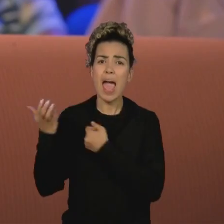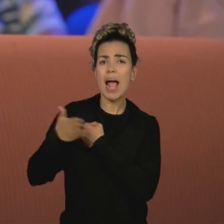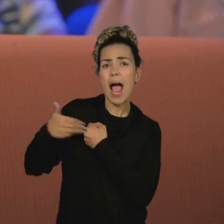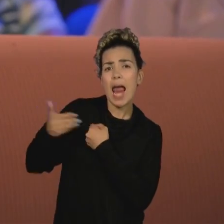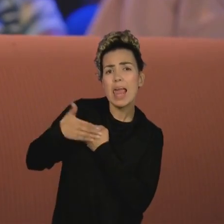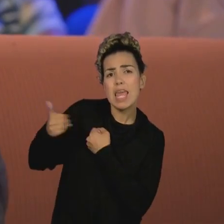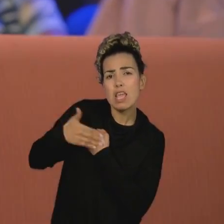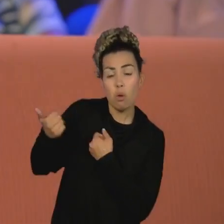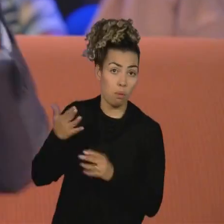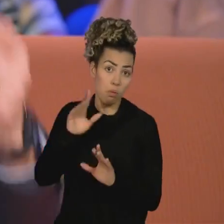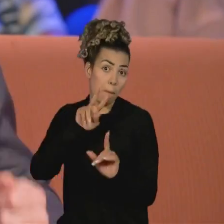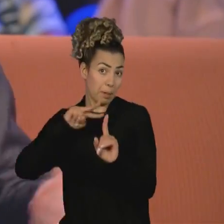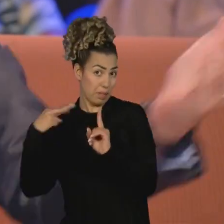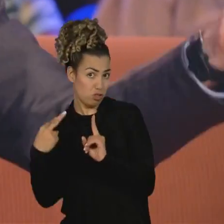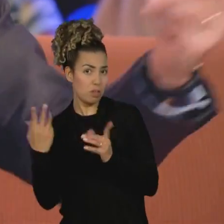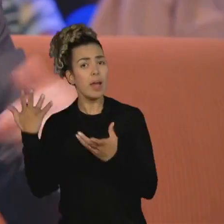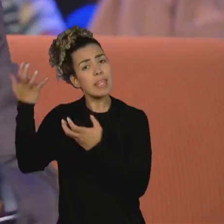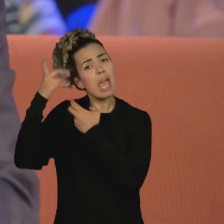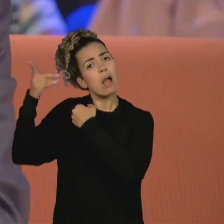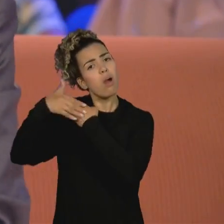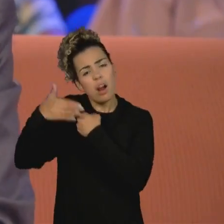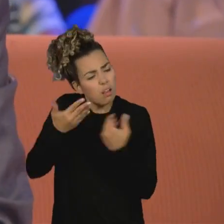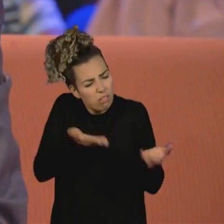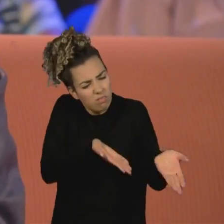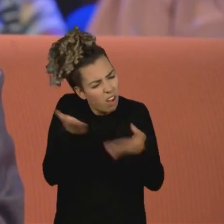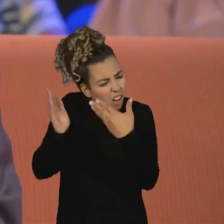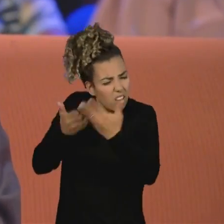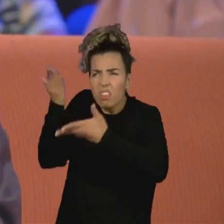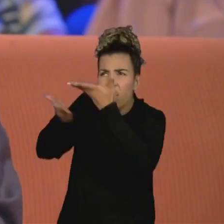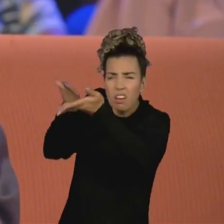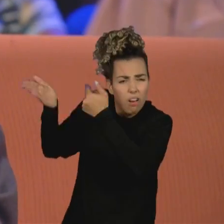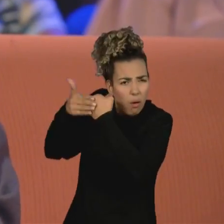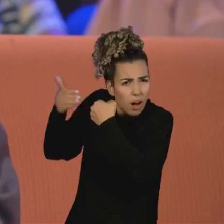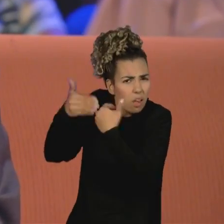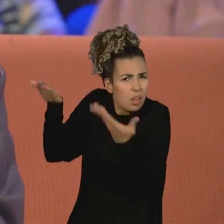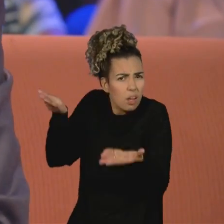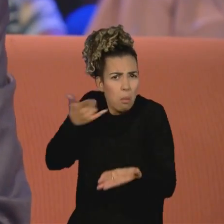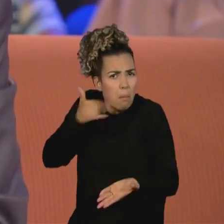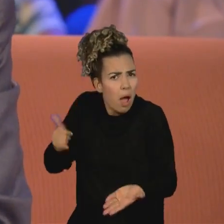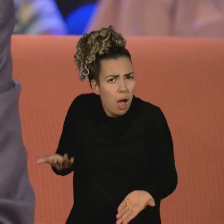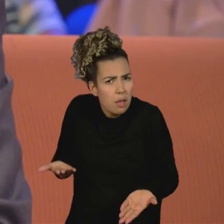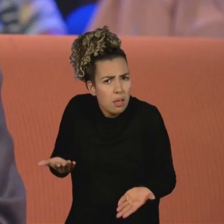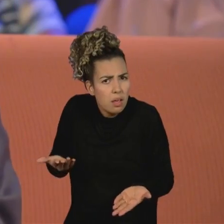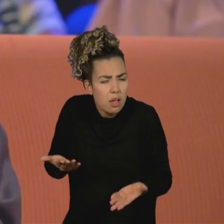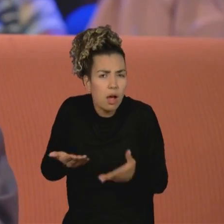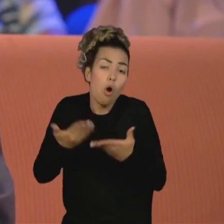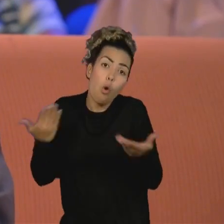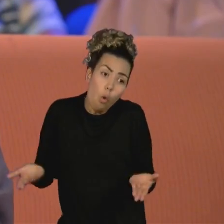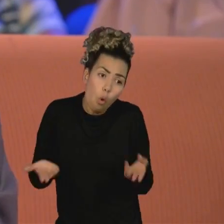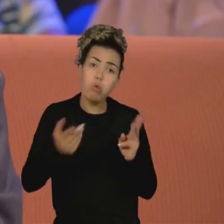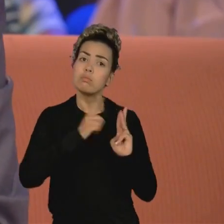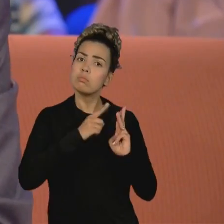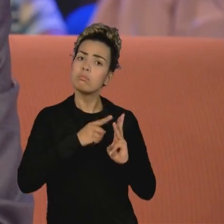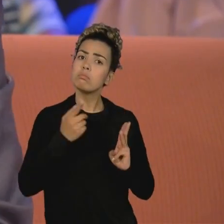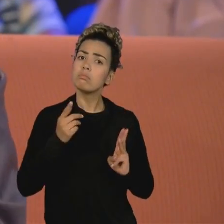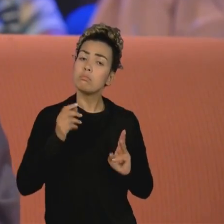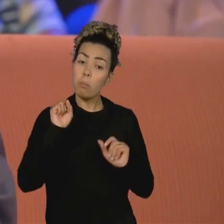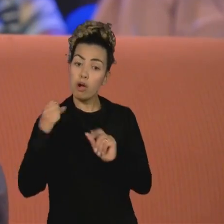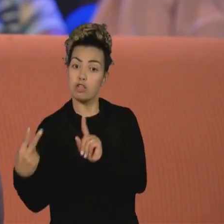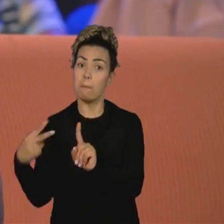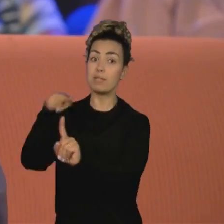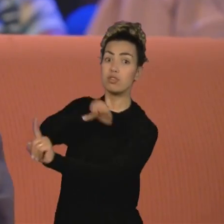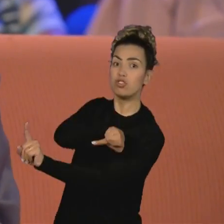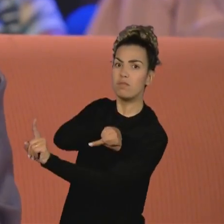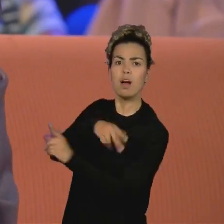Essa é uma interpretação. A outra interpretação, assim, olha, ela não topou esse jogo de hipócrita, porque a Cordélia fala a verdade. Então, é uma